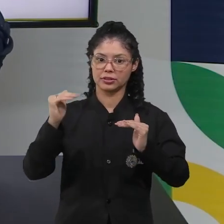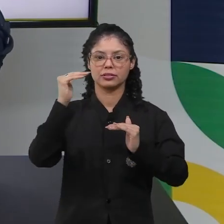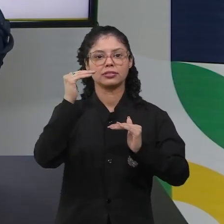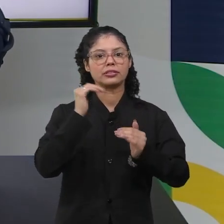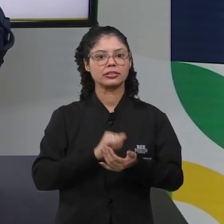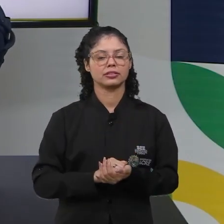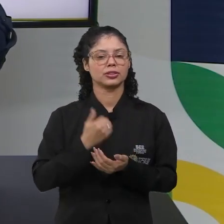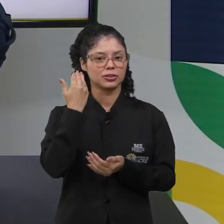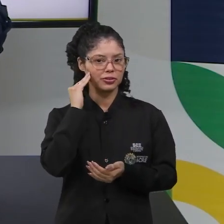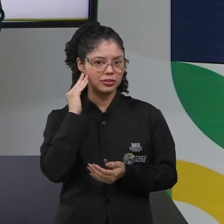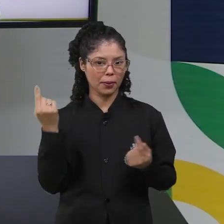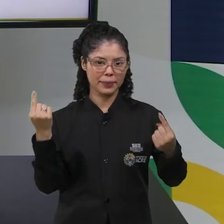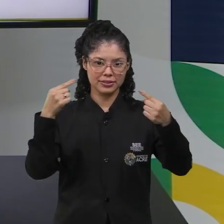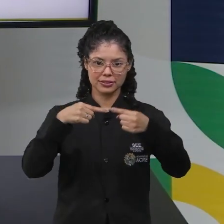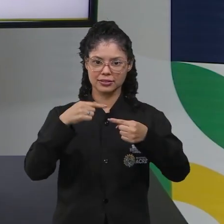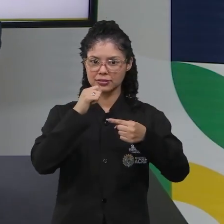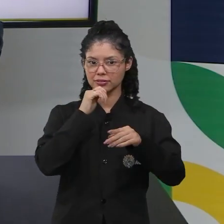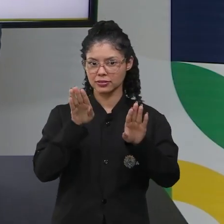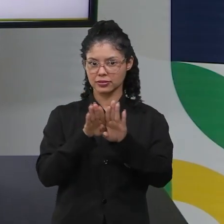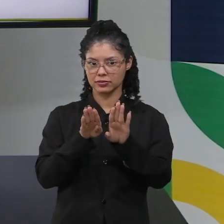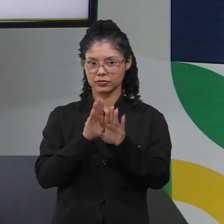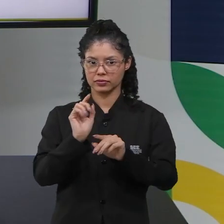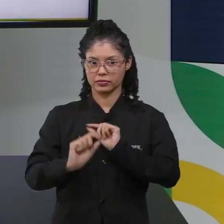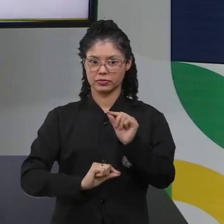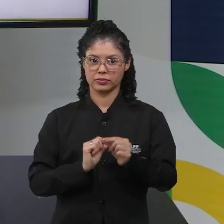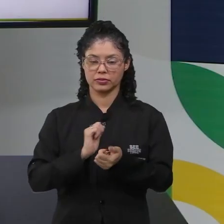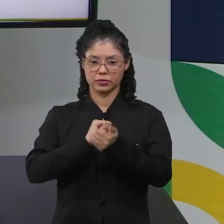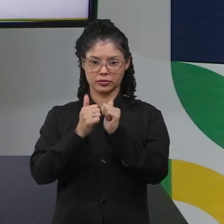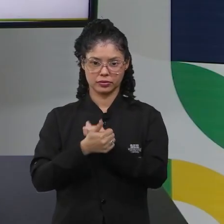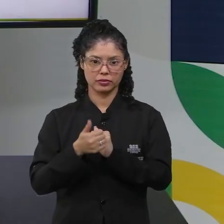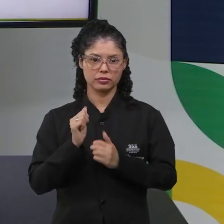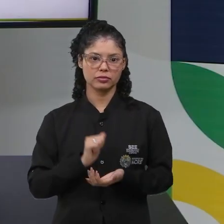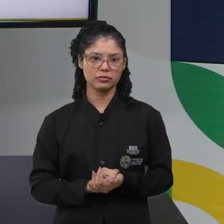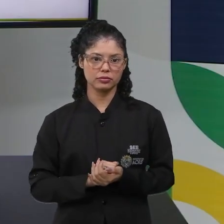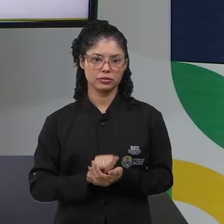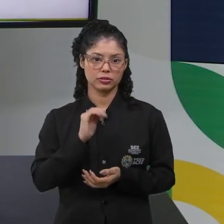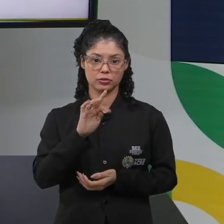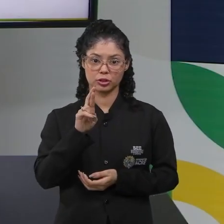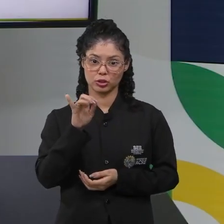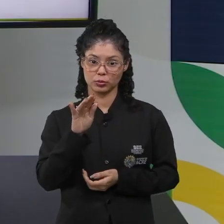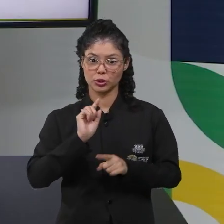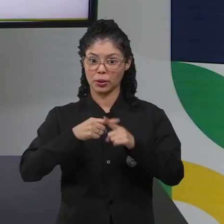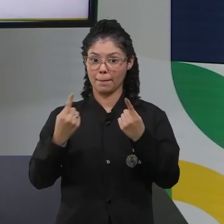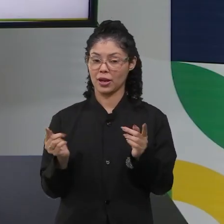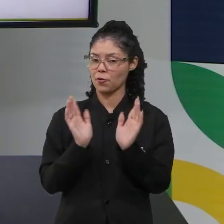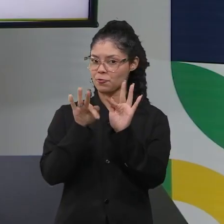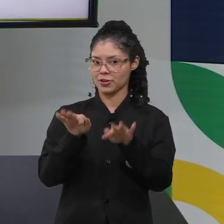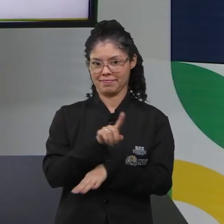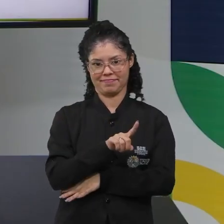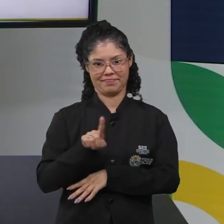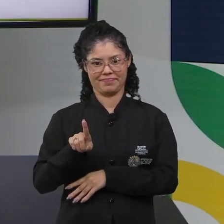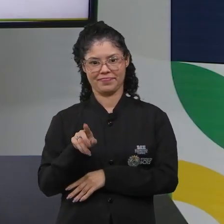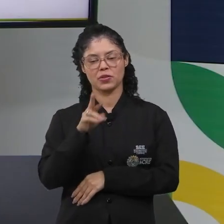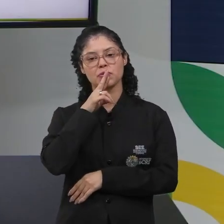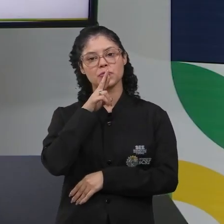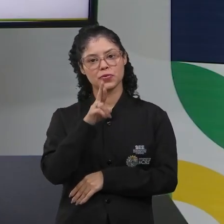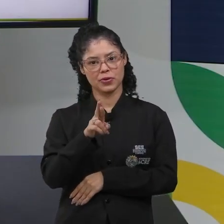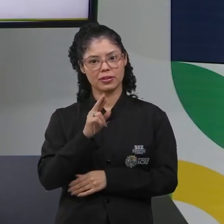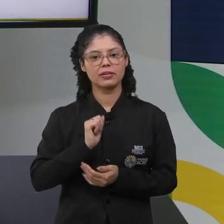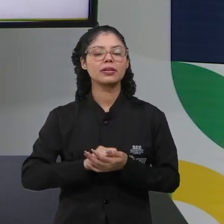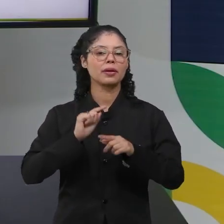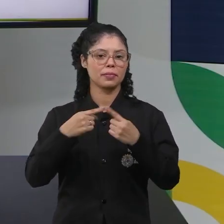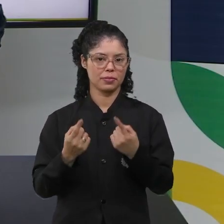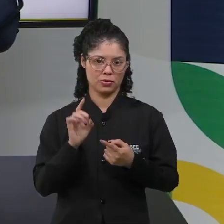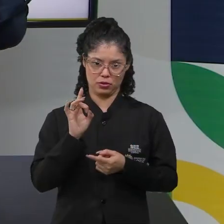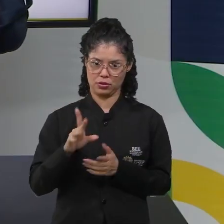da competição. O esporte é um instrumento, mas não é o fim, não é o resultado